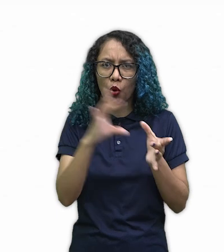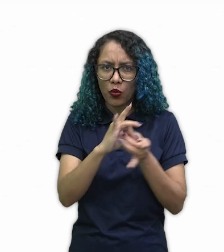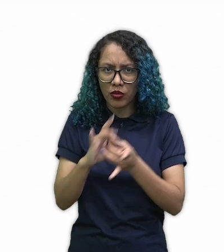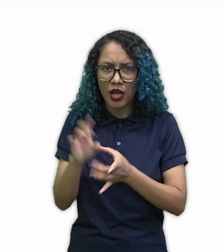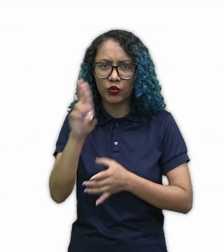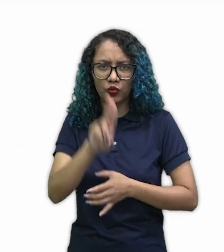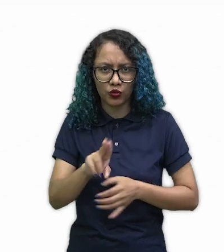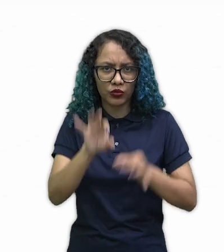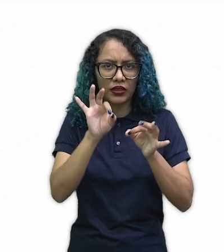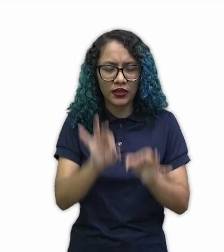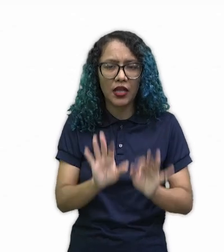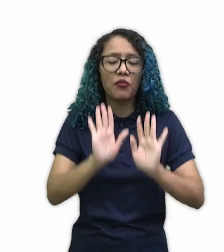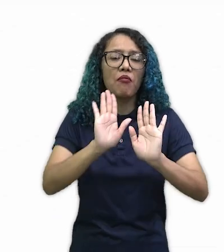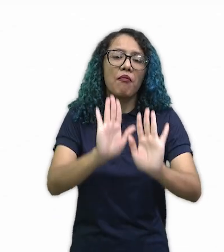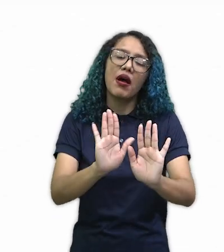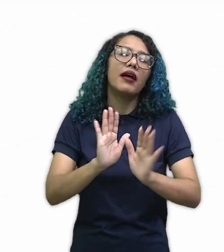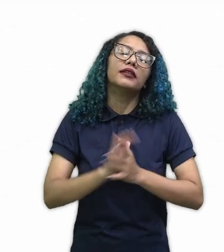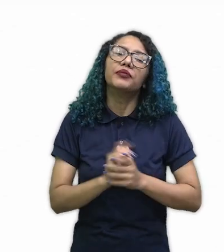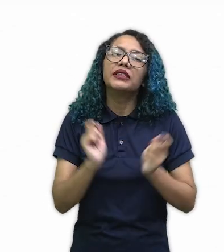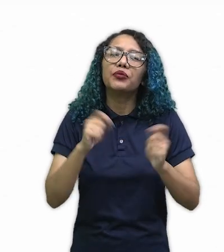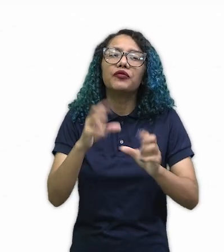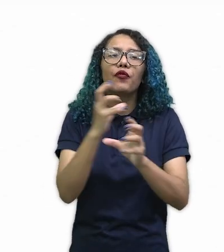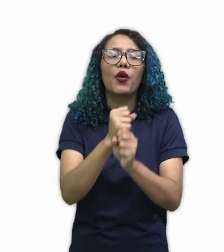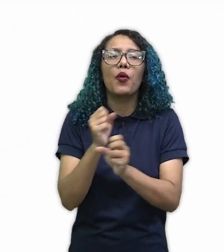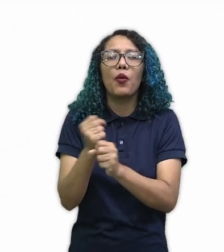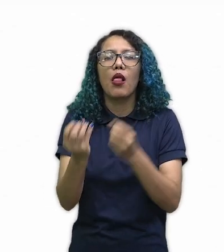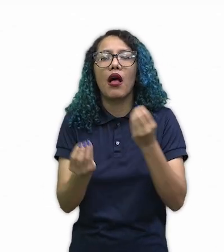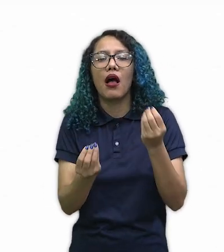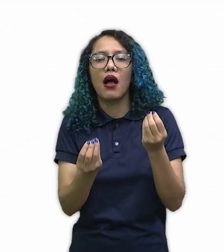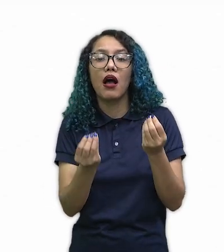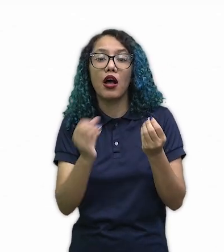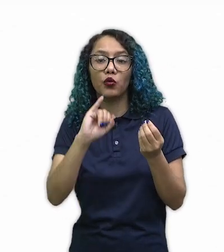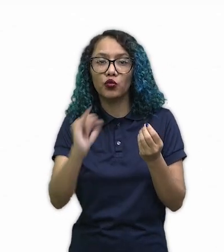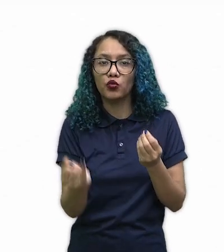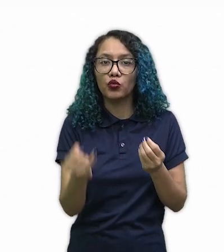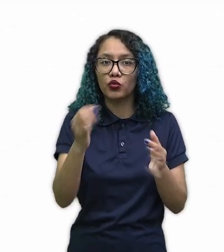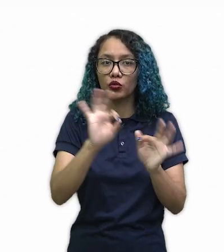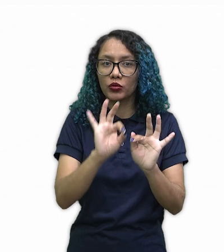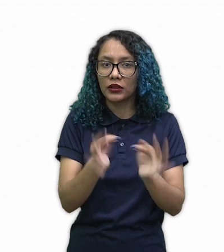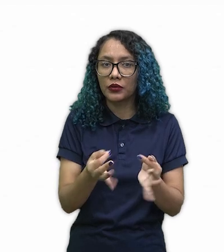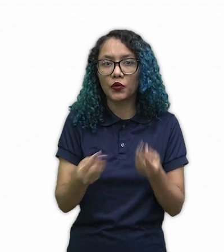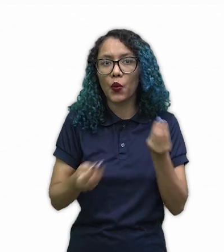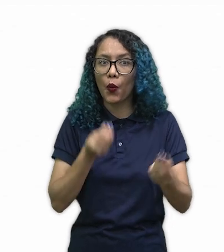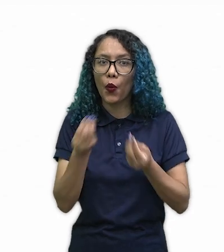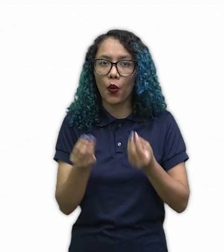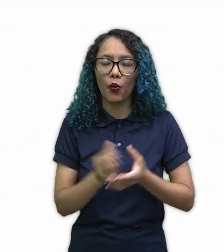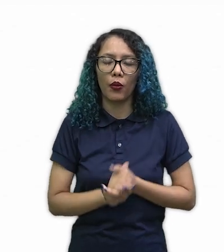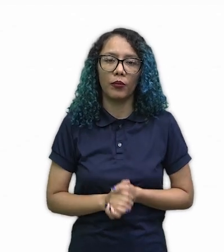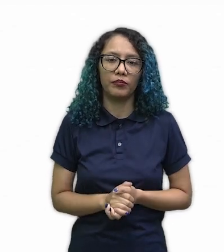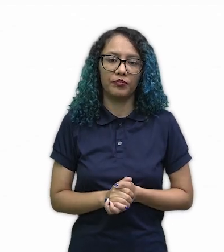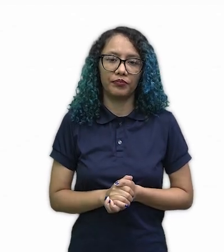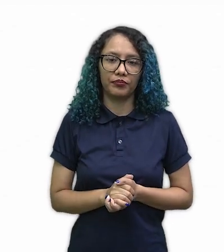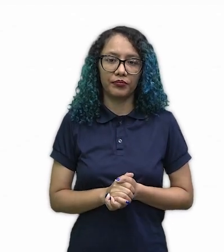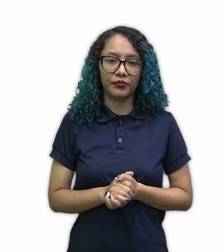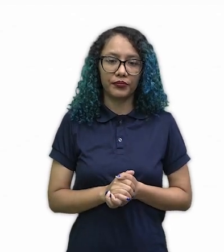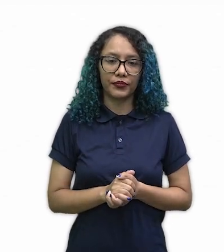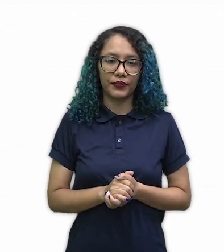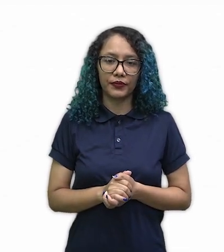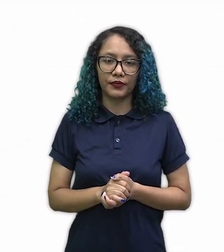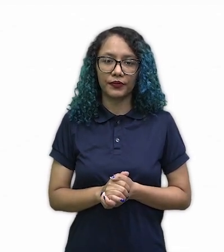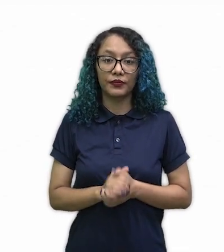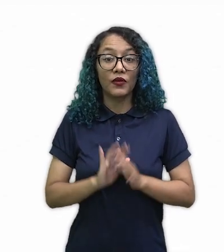é, mas como é que a gente faz para calcular esses juros simples? Você tem aí